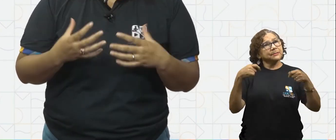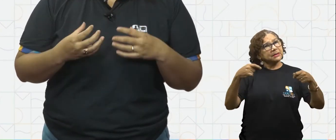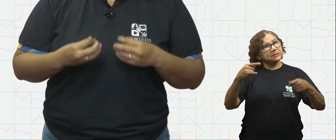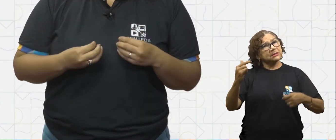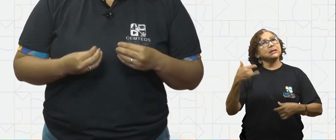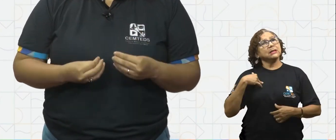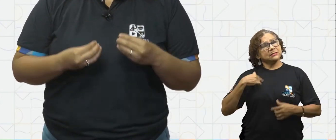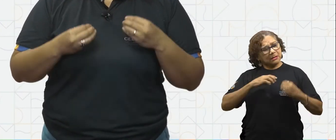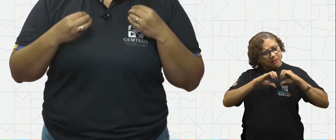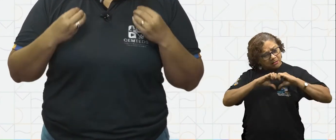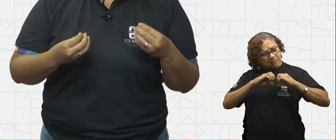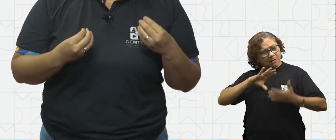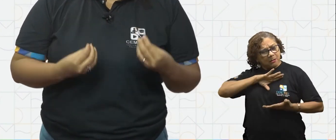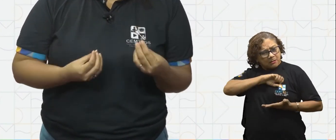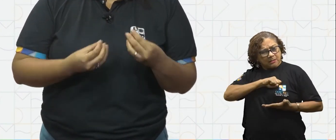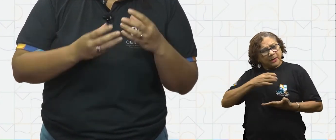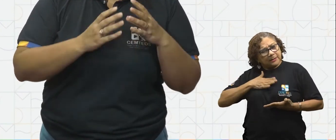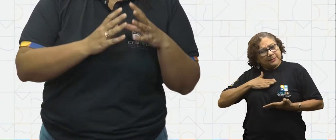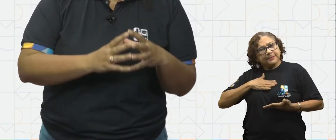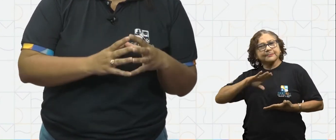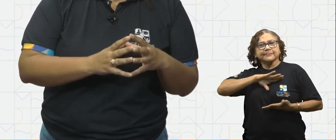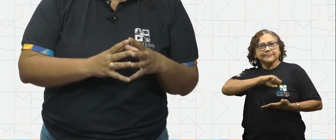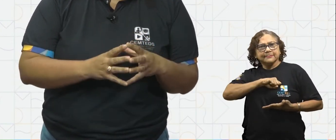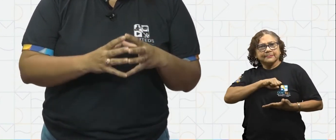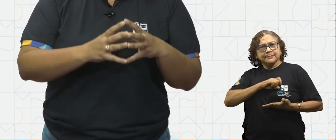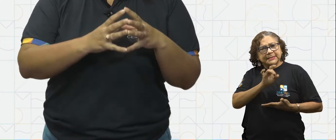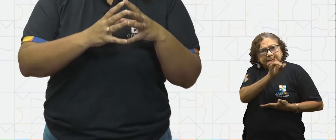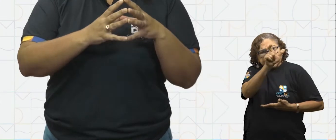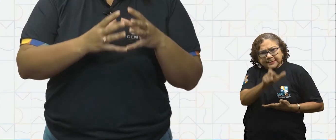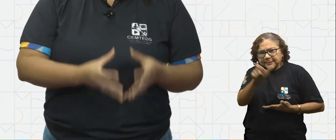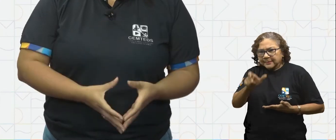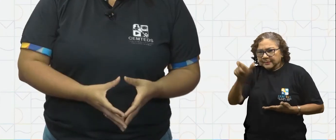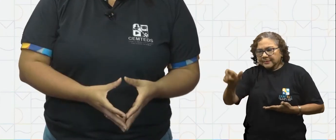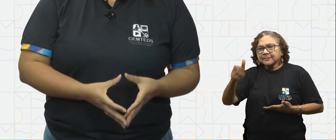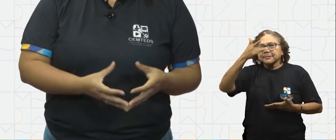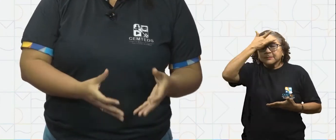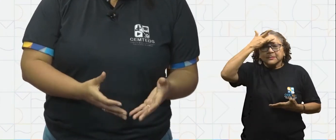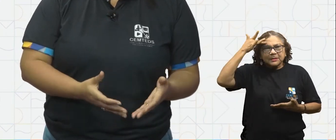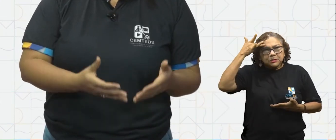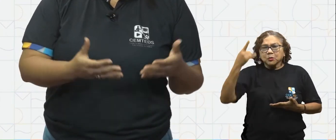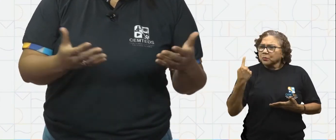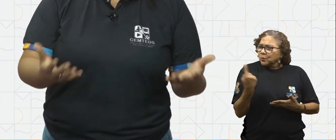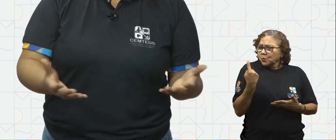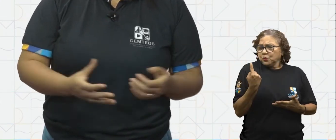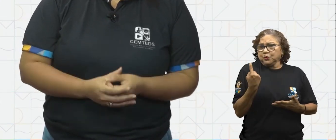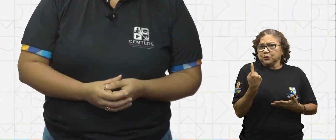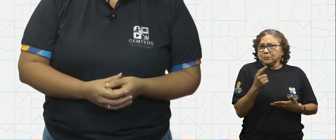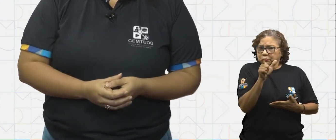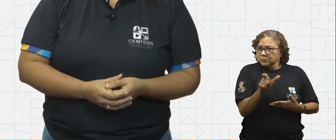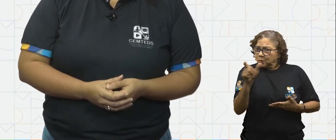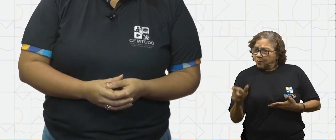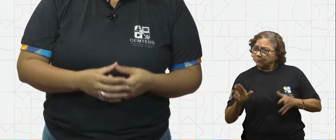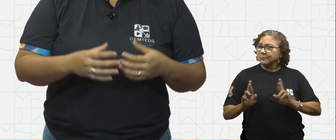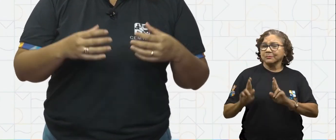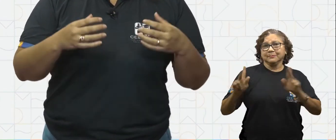amar. Entender que cada ser humano é único e possui padrões de corpos